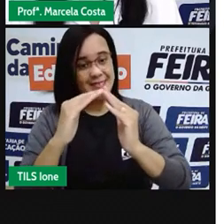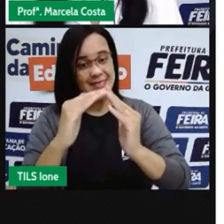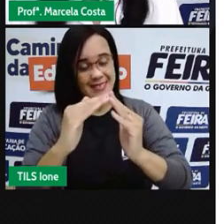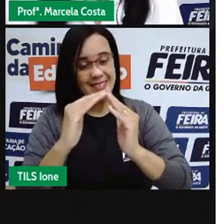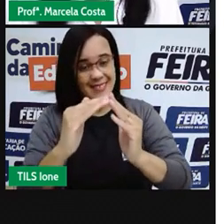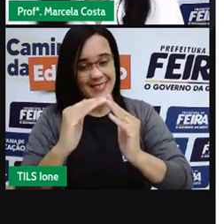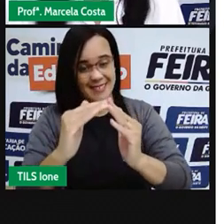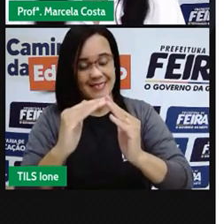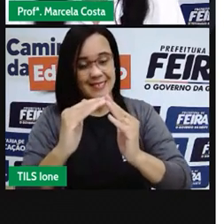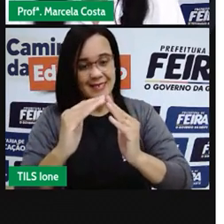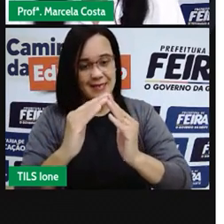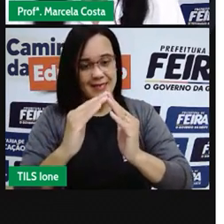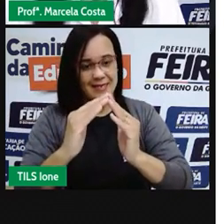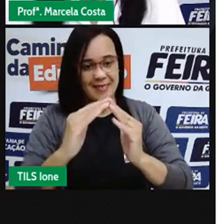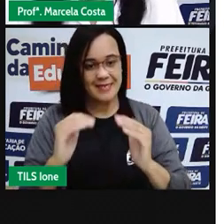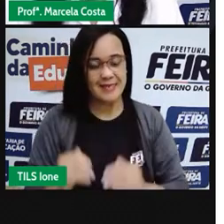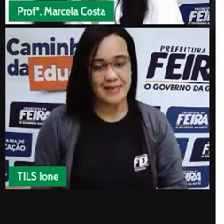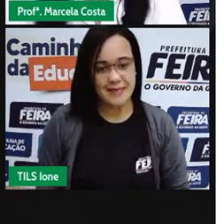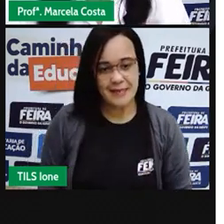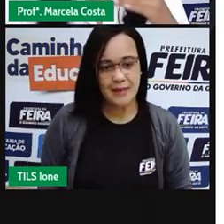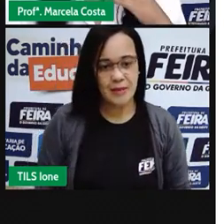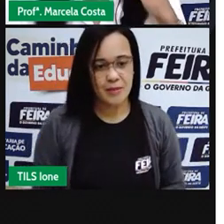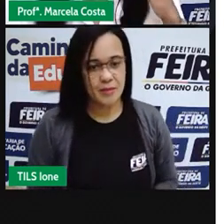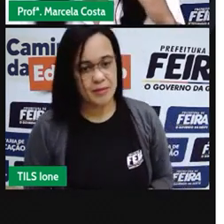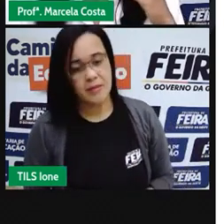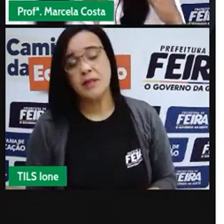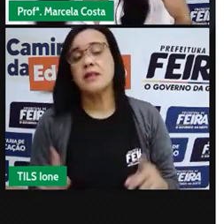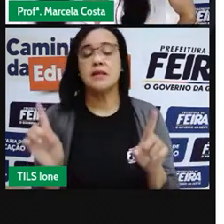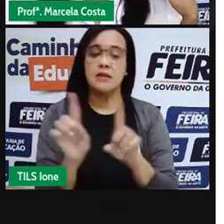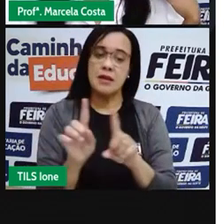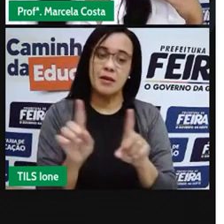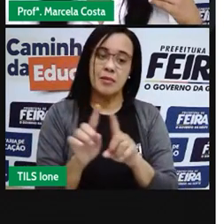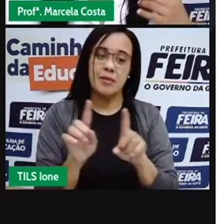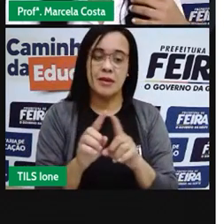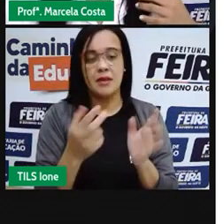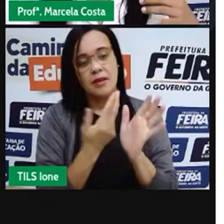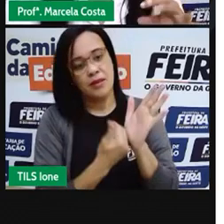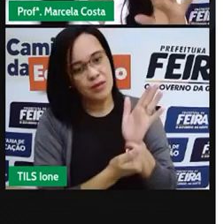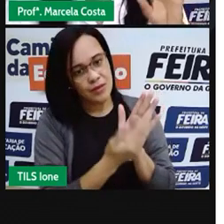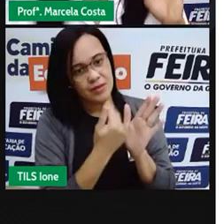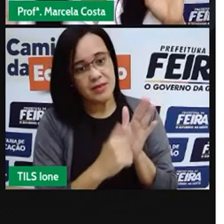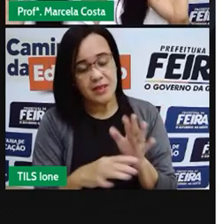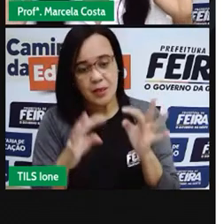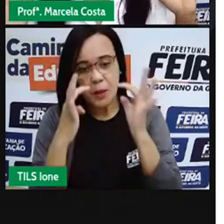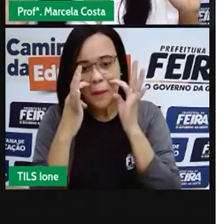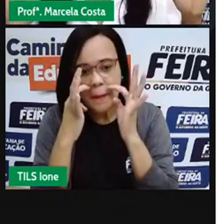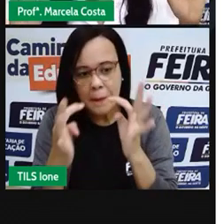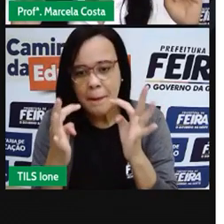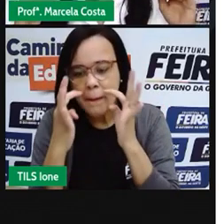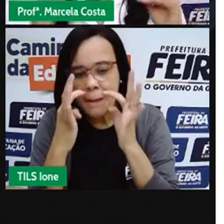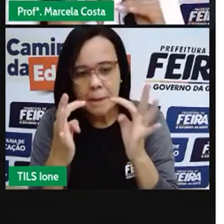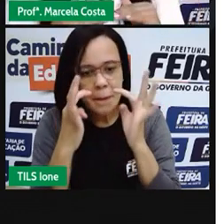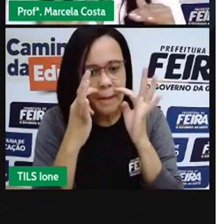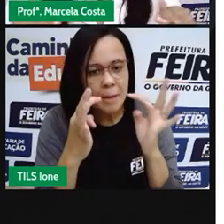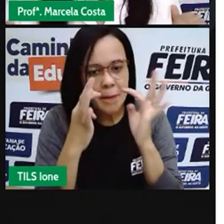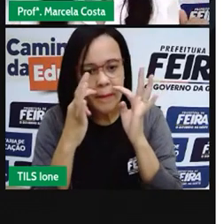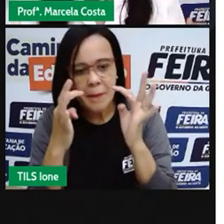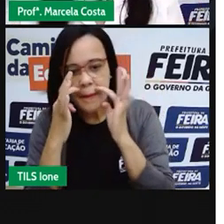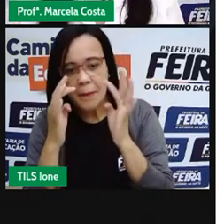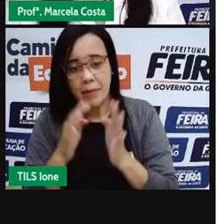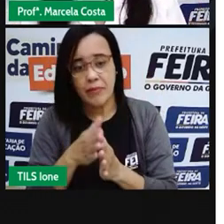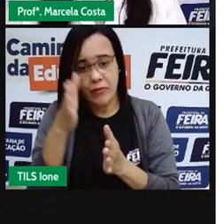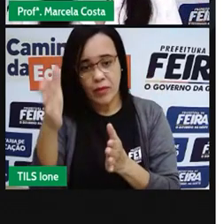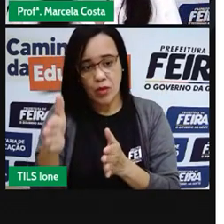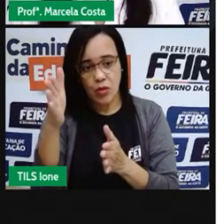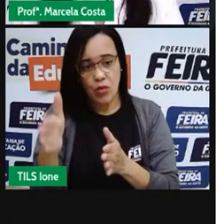telhas, e o desenho que a gente observa nessa imagem frontal é o